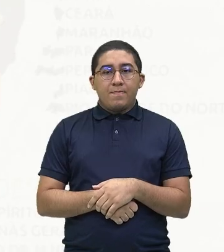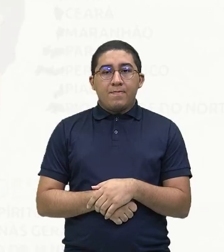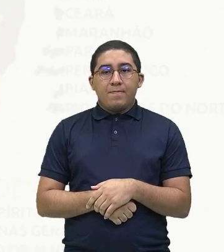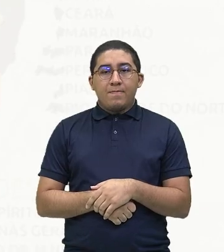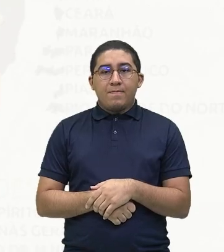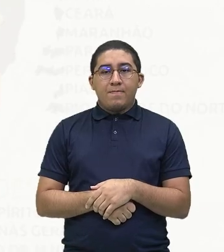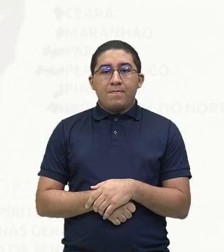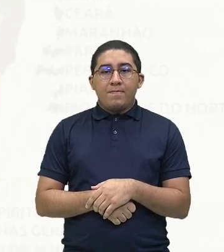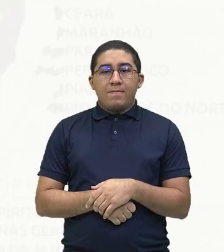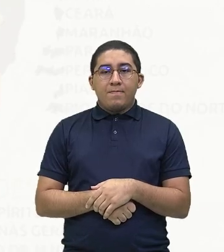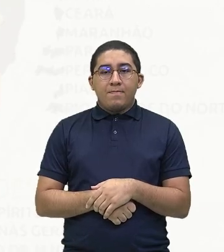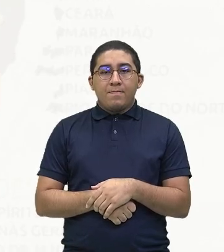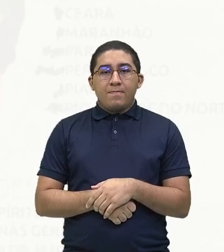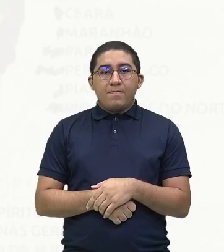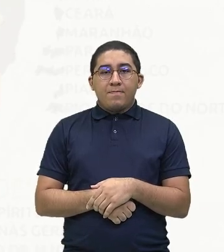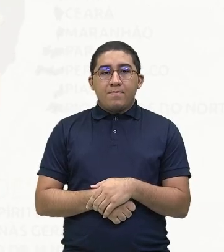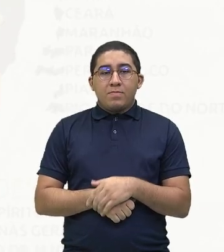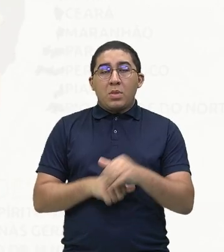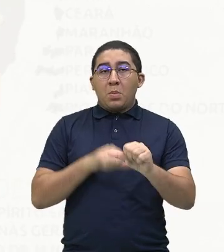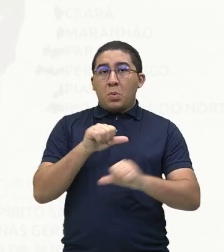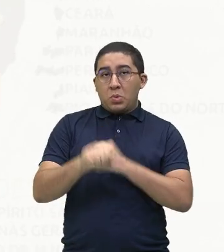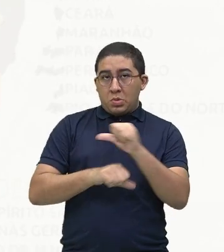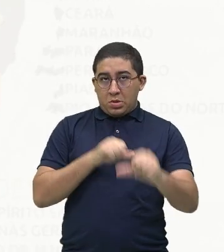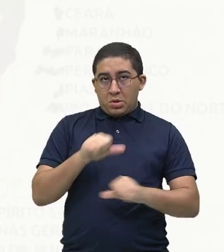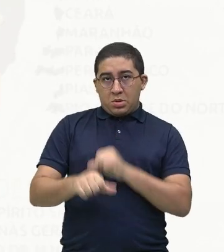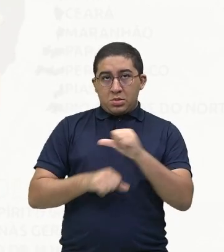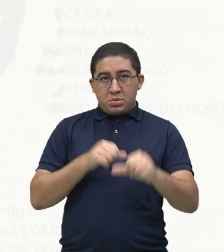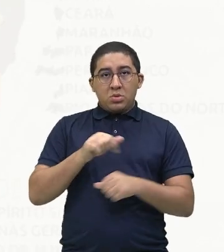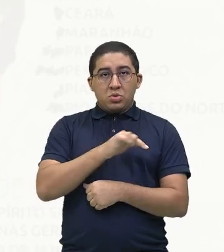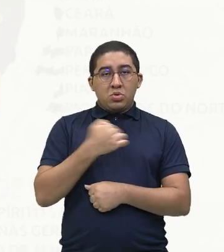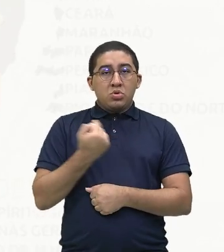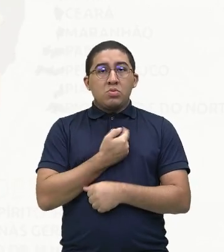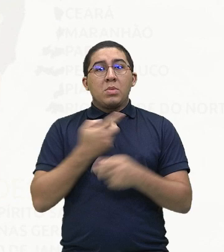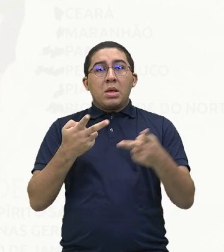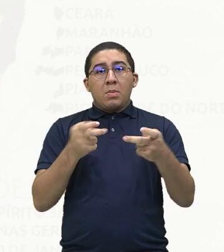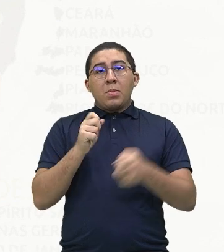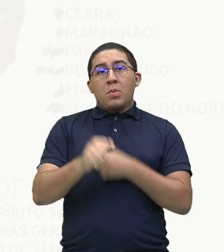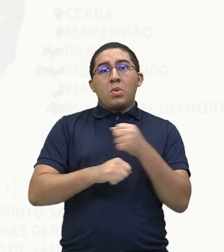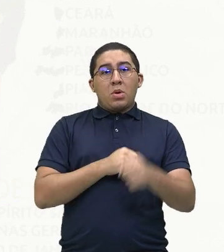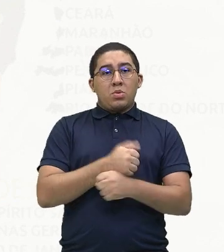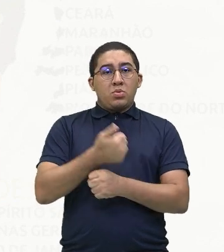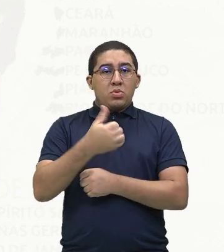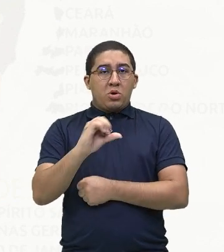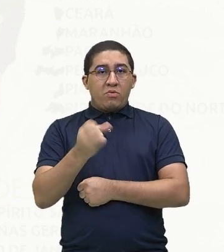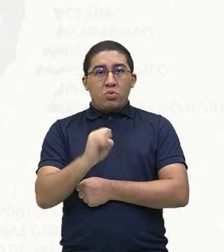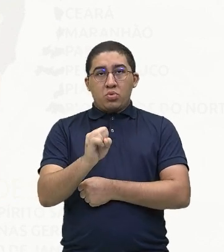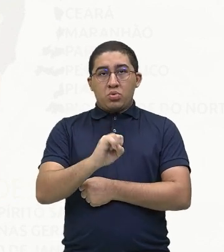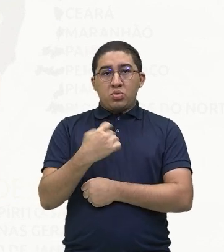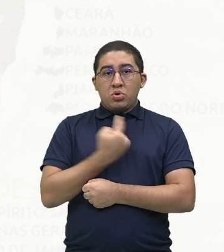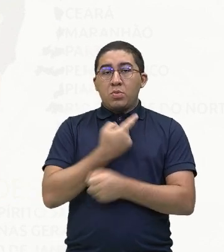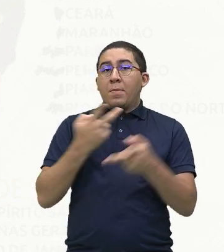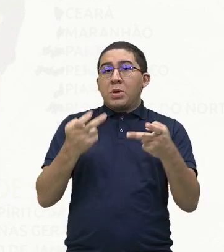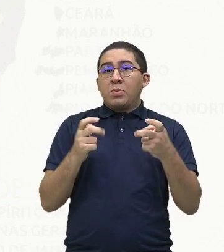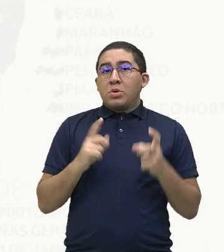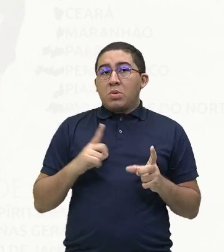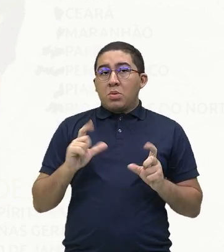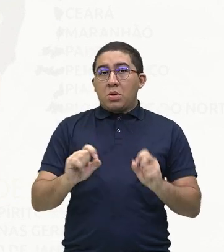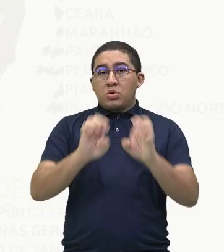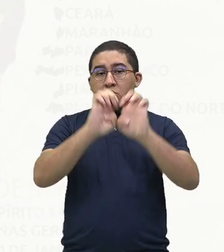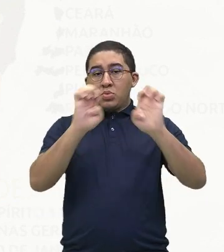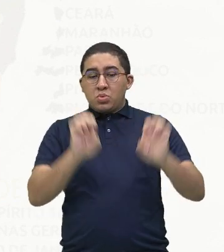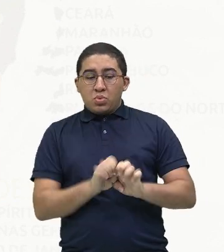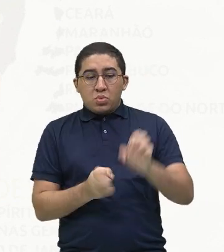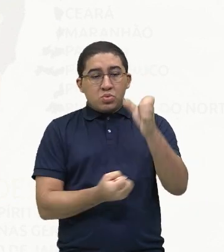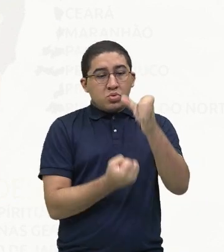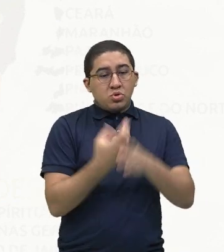a mudança mais recente, como nós vimos, em 1988, que a gente viu anteriormente, né, nós temos a configuração, criação de